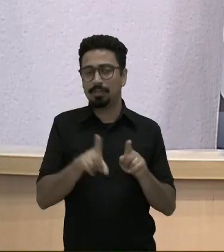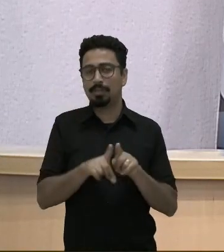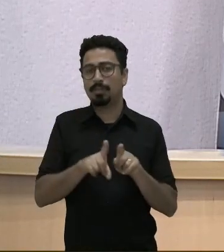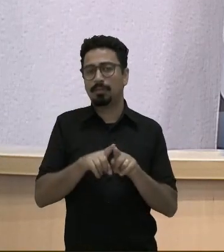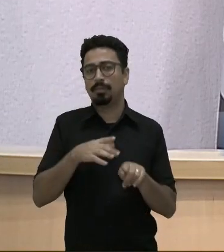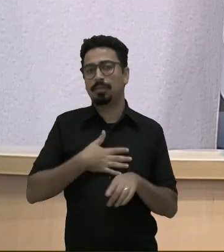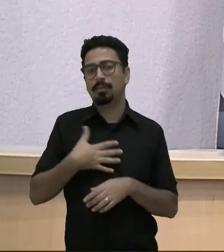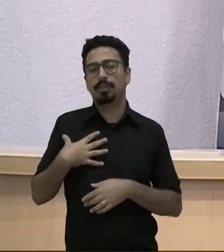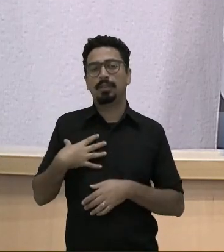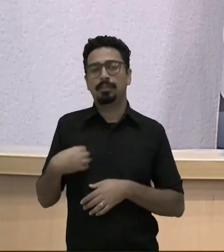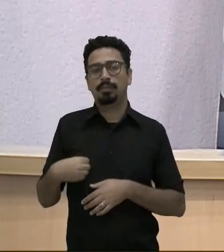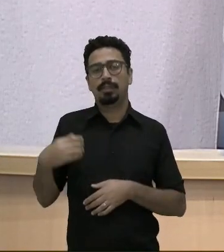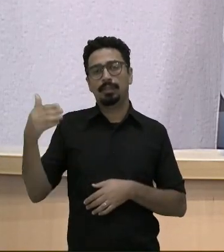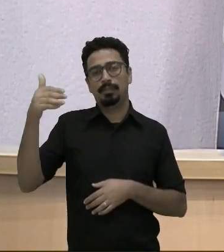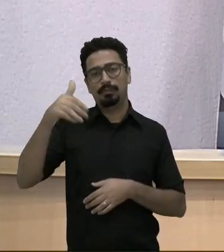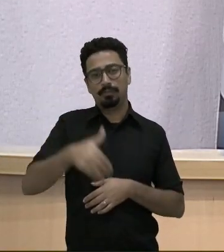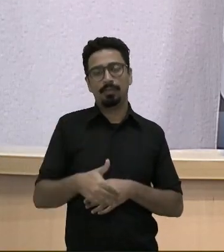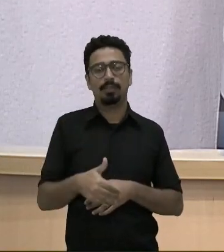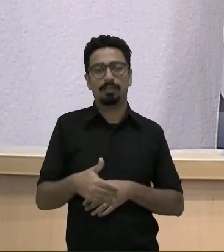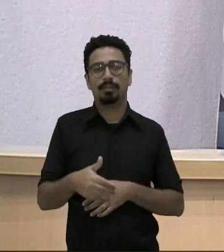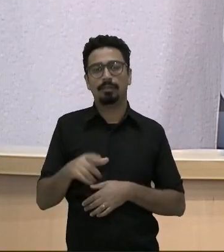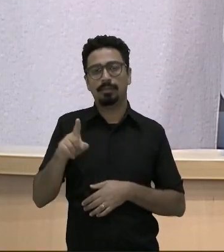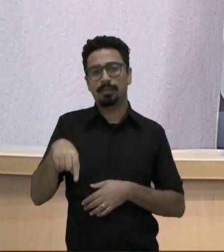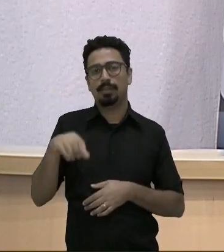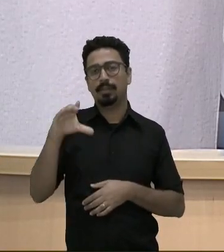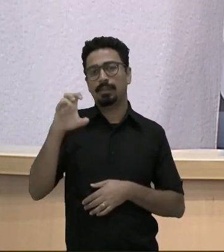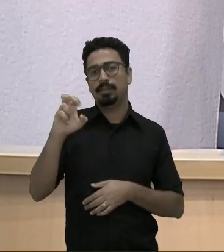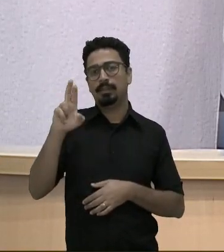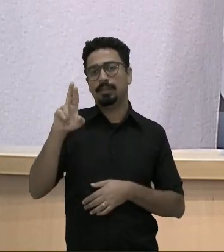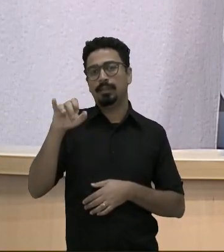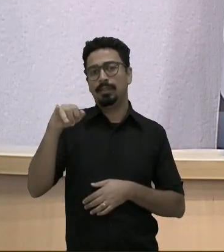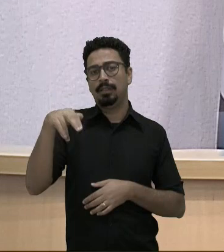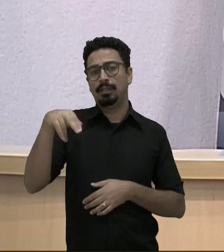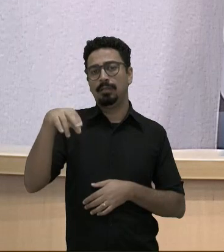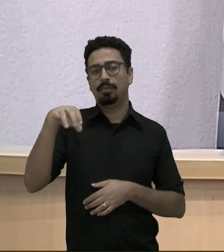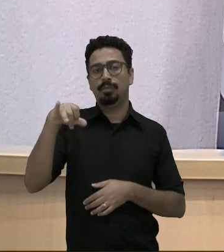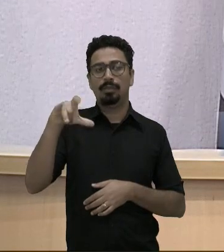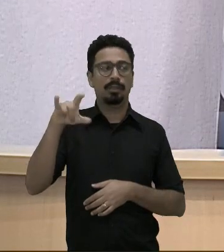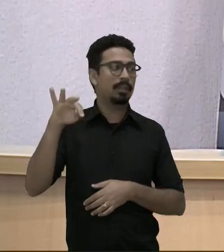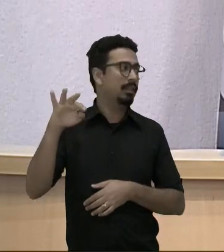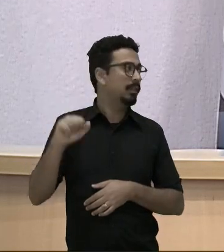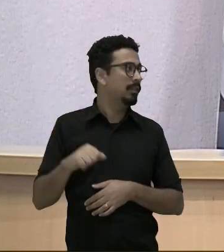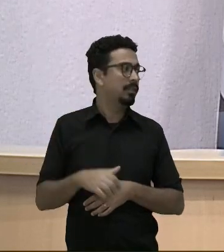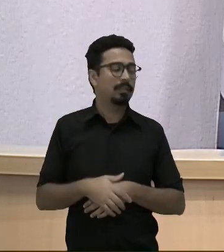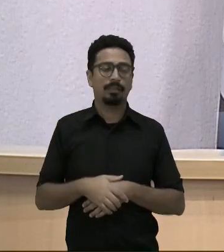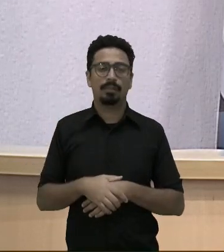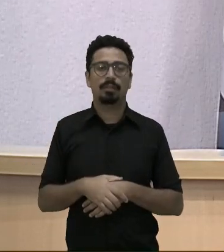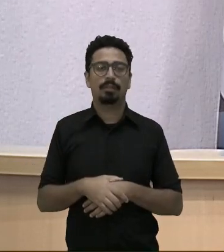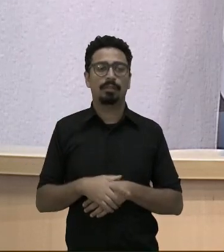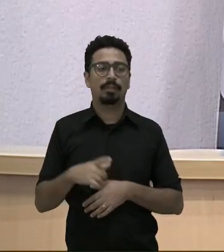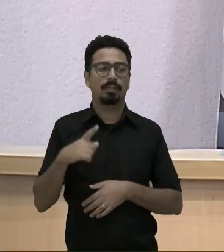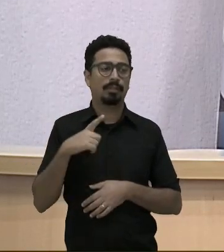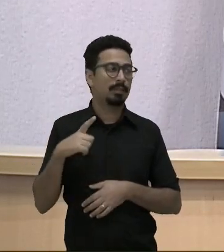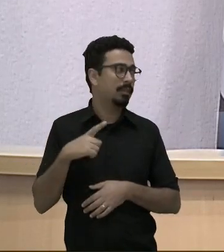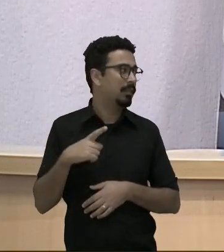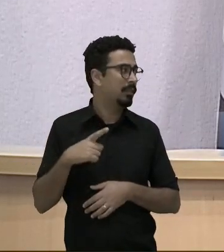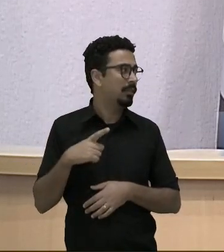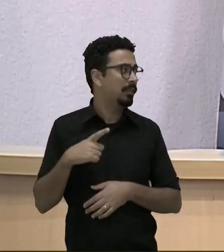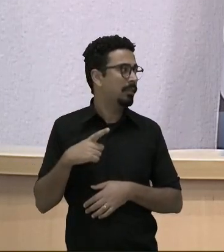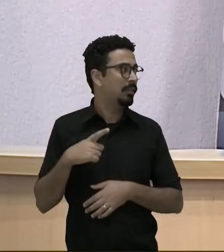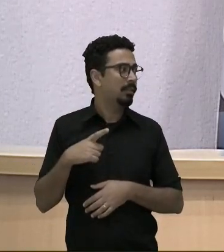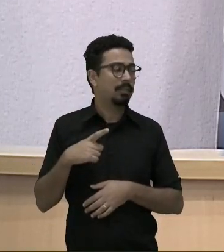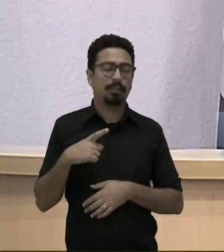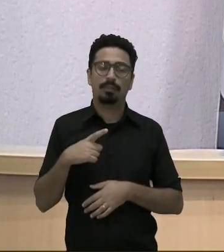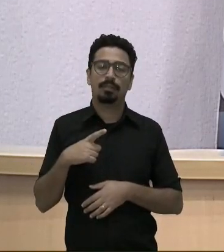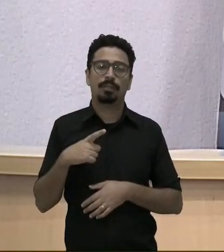filha veio, que ela é cerimonialista. E tem mais uma pessoa aqui que eu estou vendo agora aqui, que tem a Andréia, que foi minha aluna,